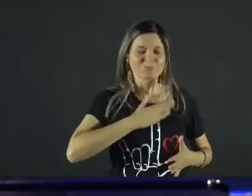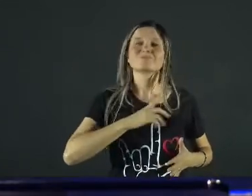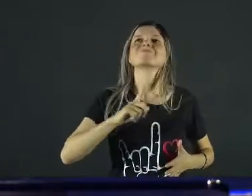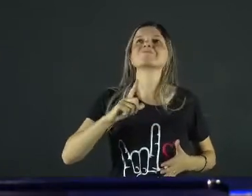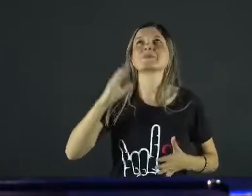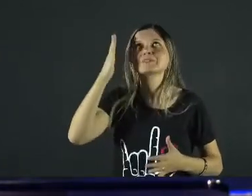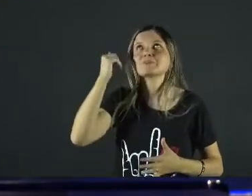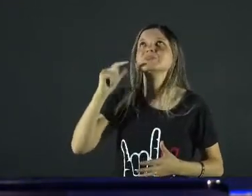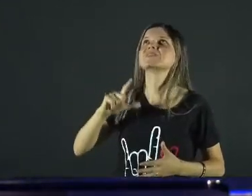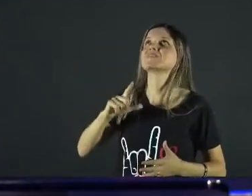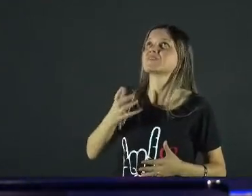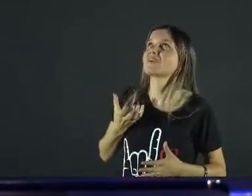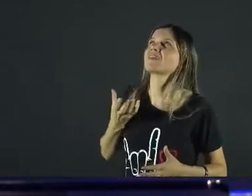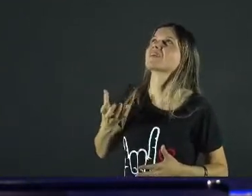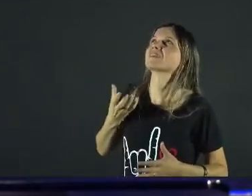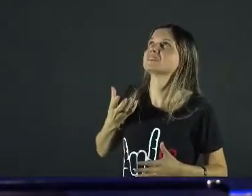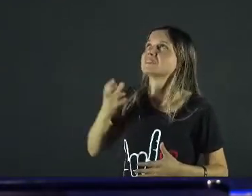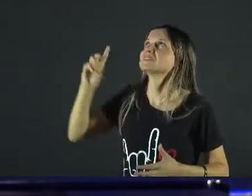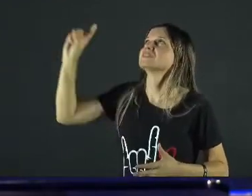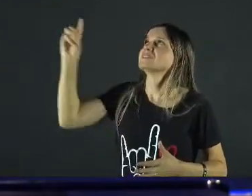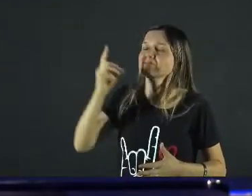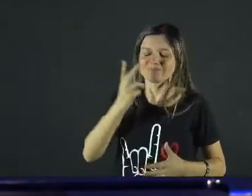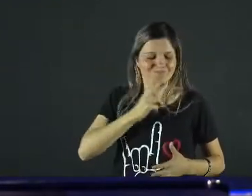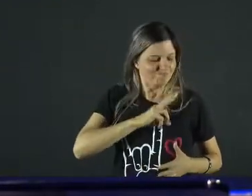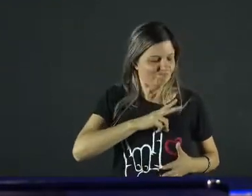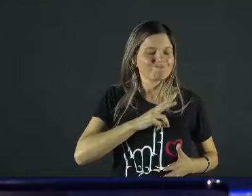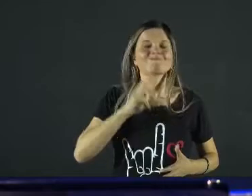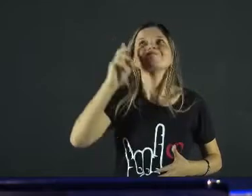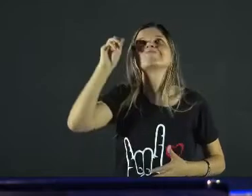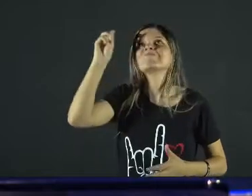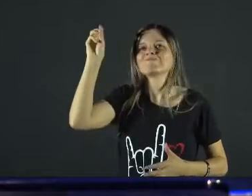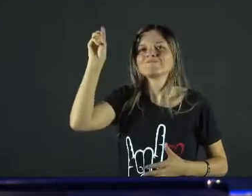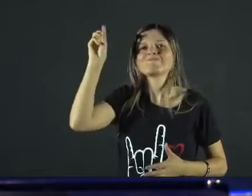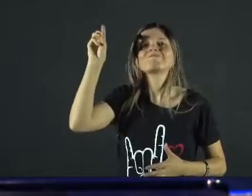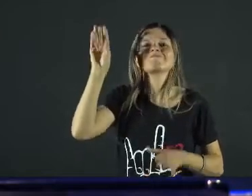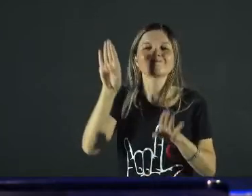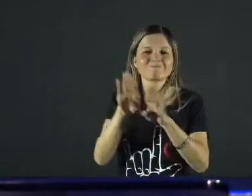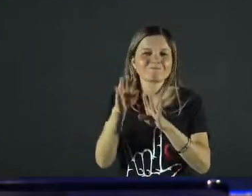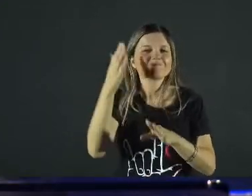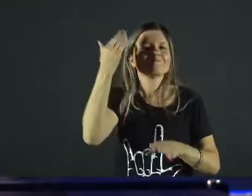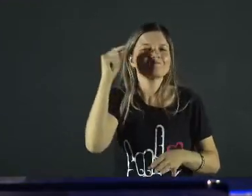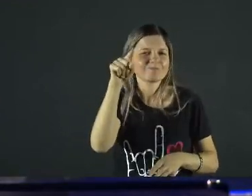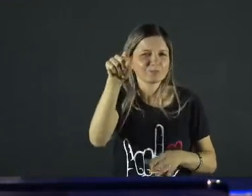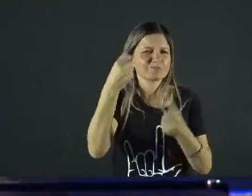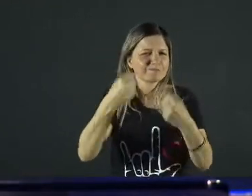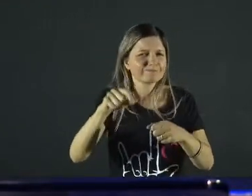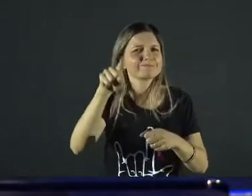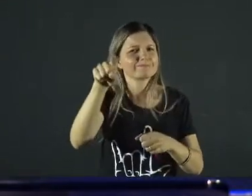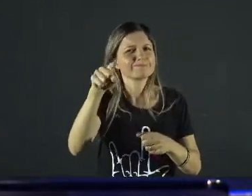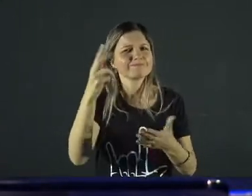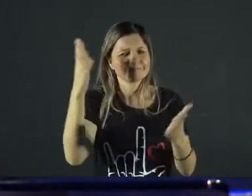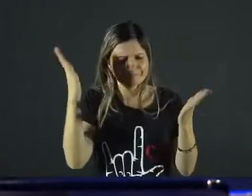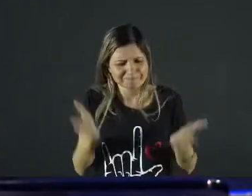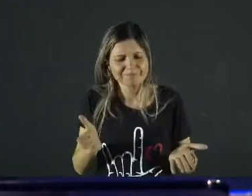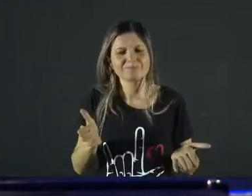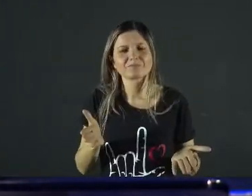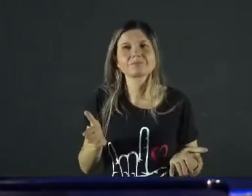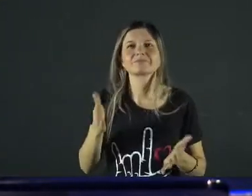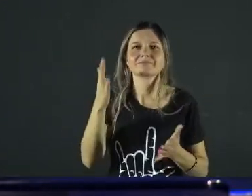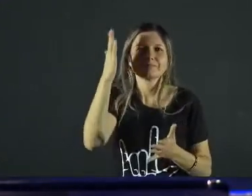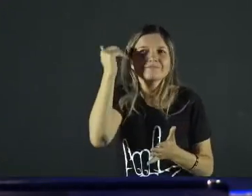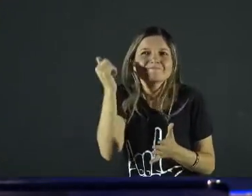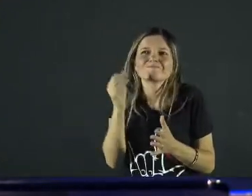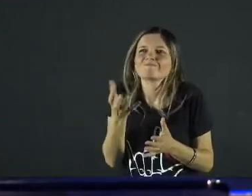queria. Como Deus sabe o que você está precisando nesse momento. Sabe, meu querido